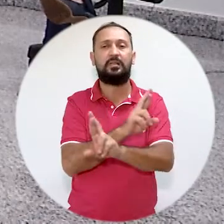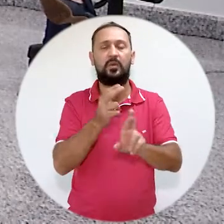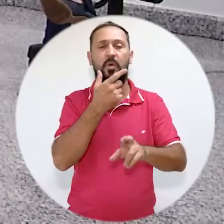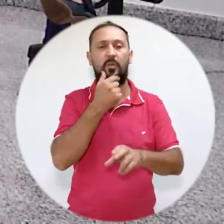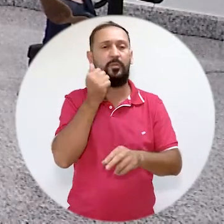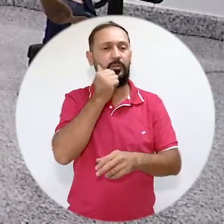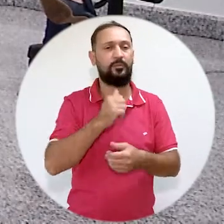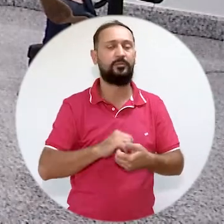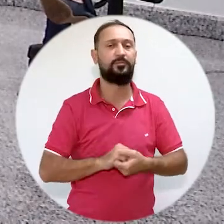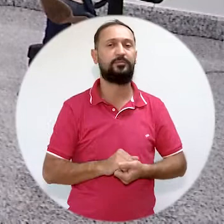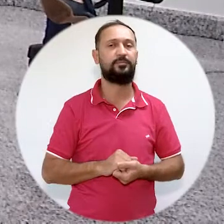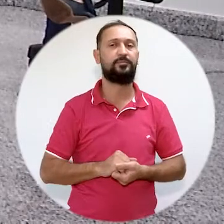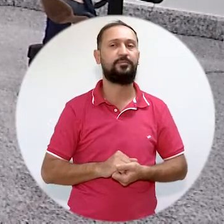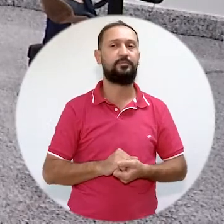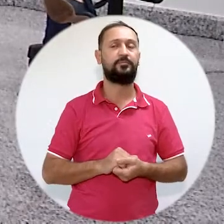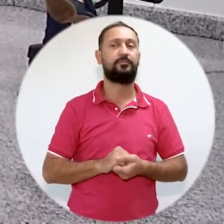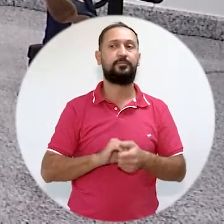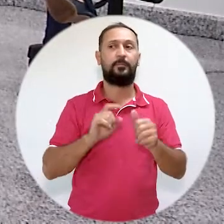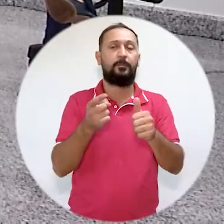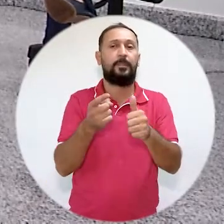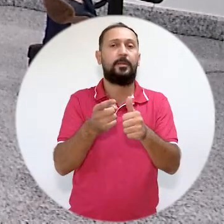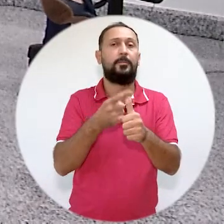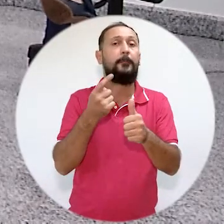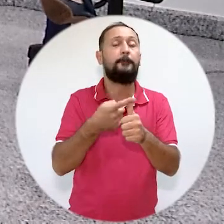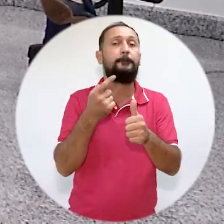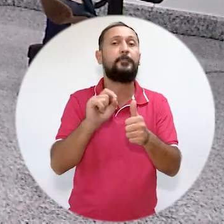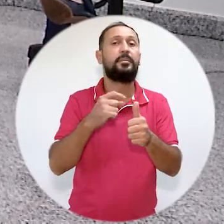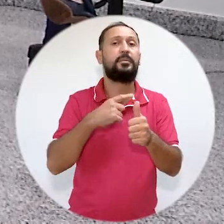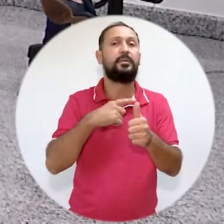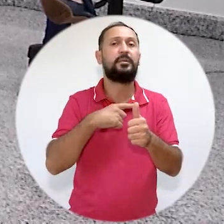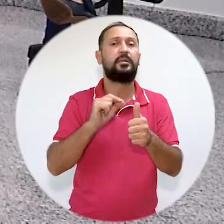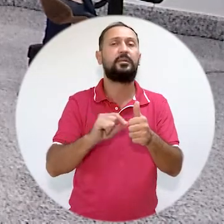mulher? Olha, primeiramente,